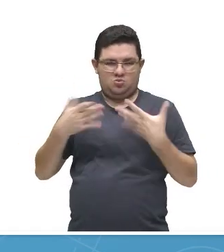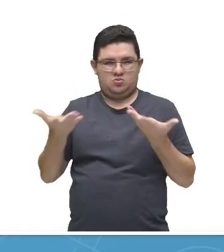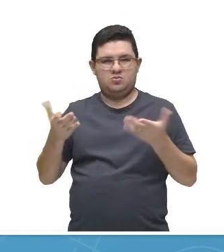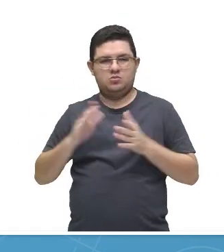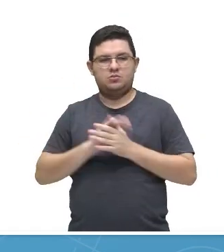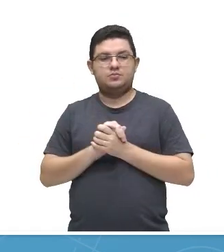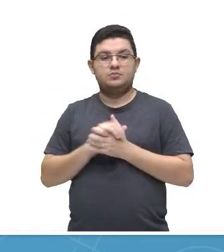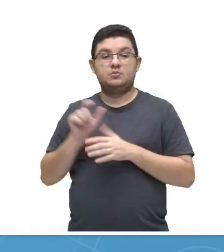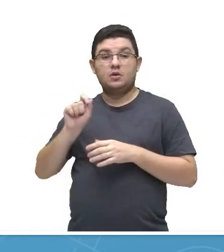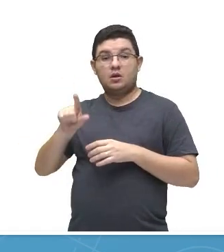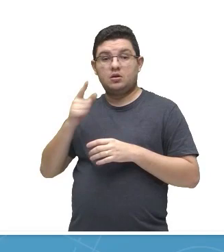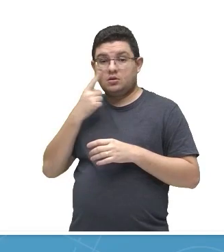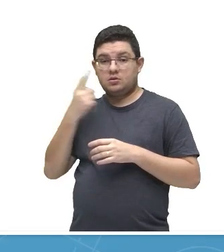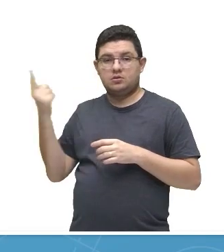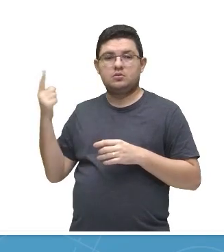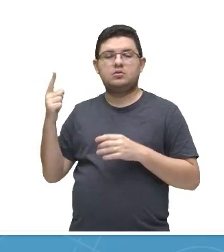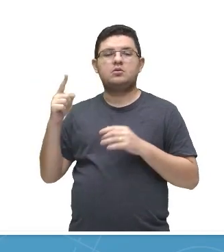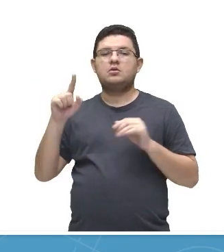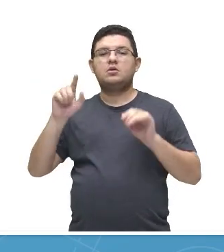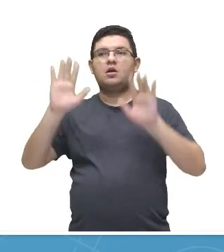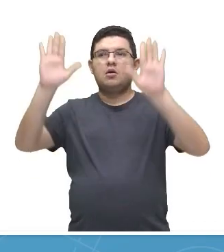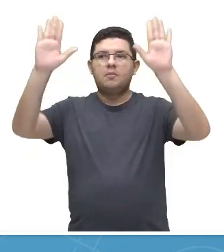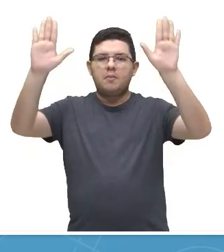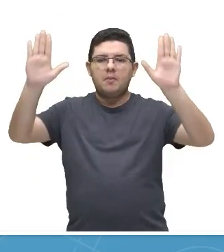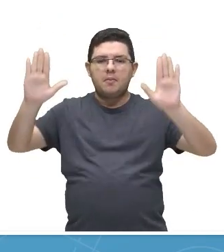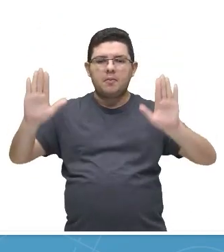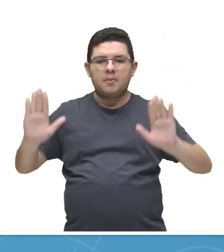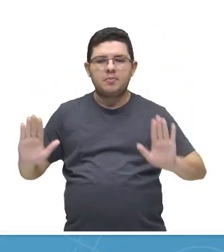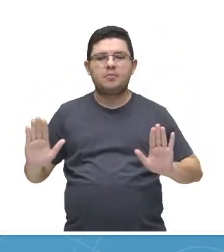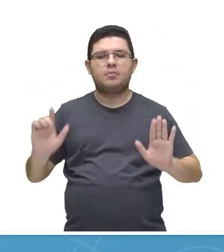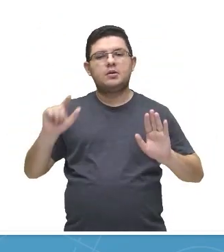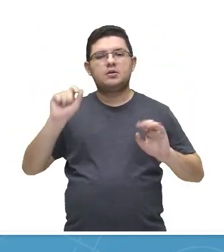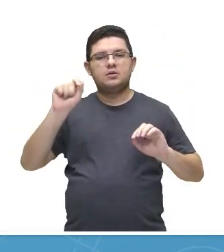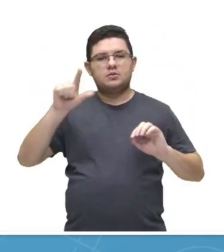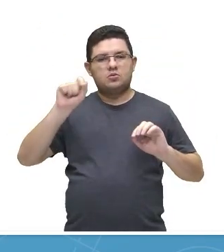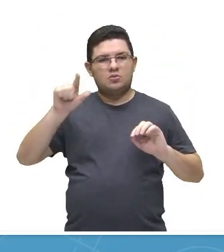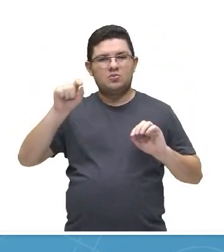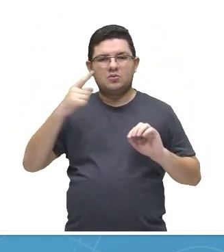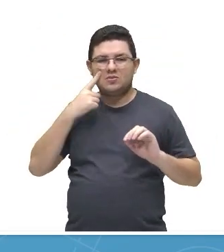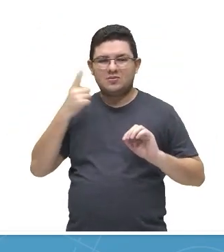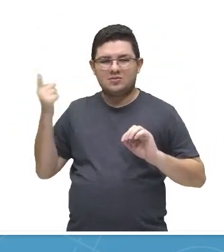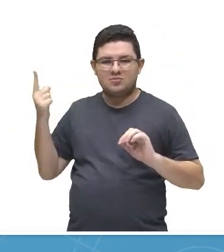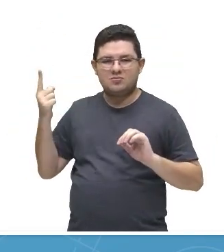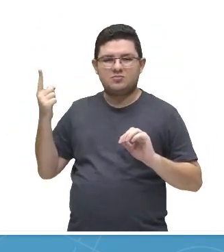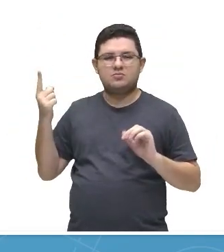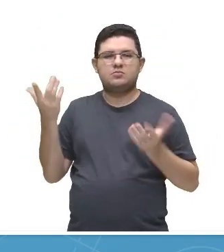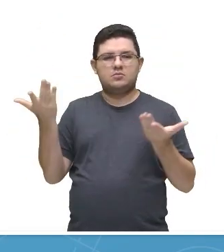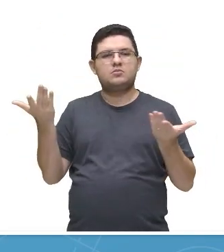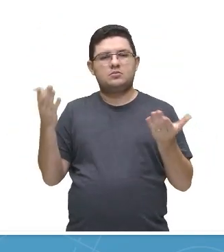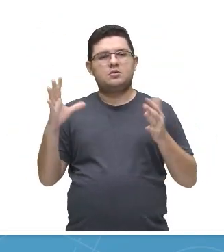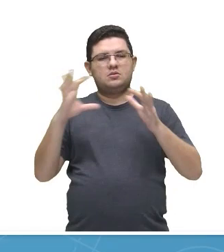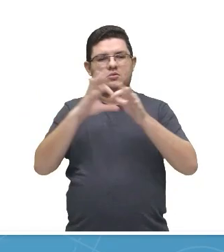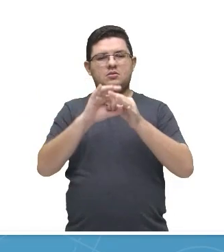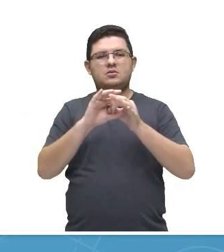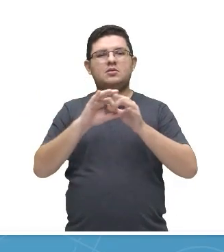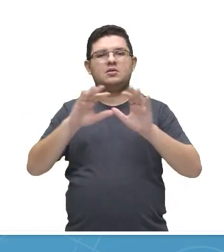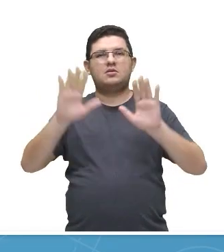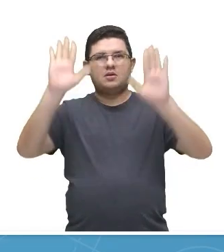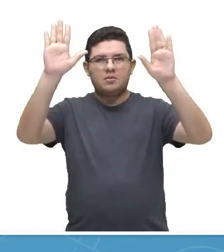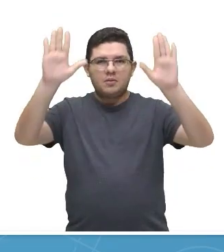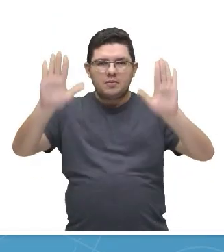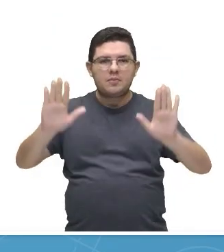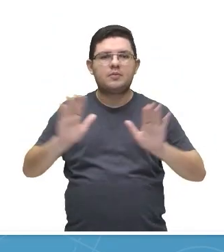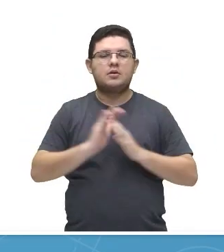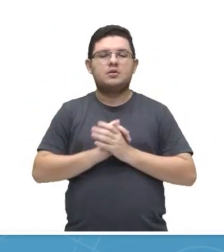só existe nessa estrutura, ele não existe sozinho. Então, concreto existe por si mesmo. Aqui na realidade, eu vendo ou